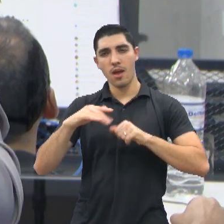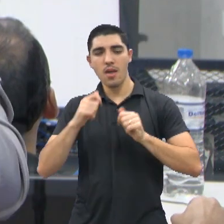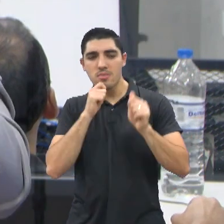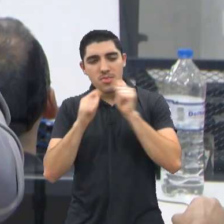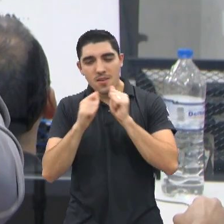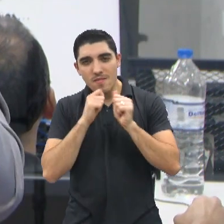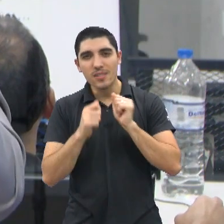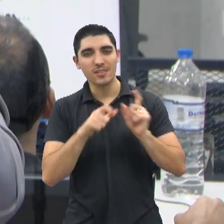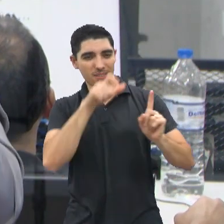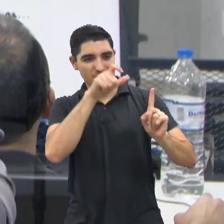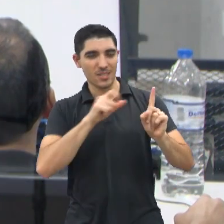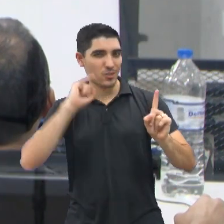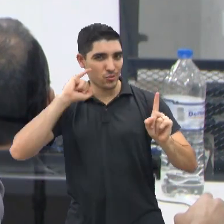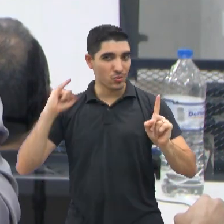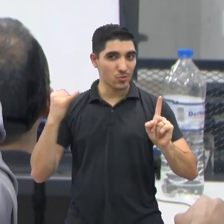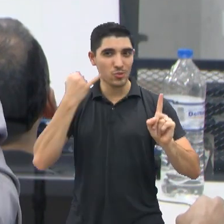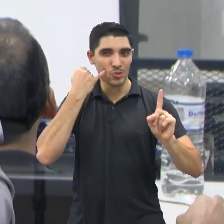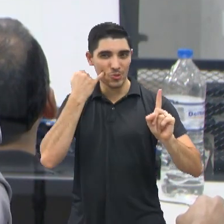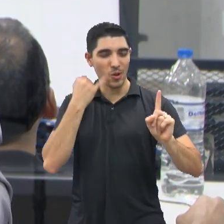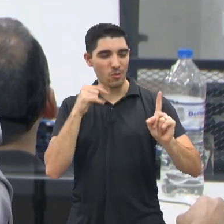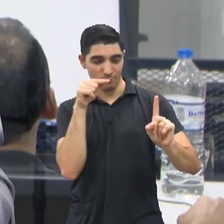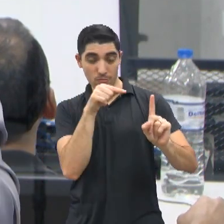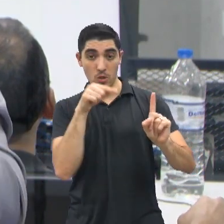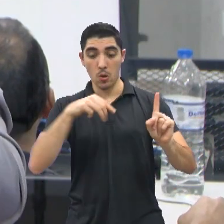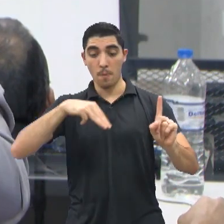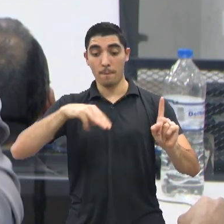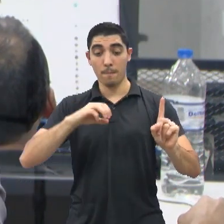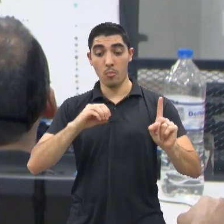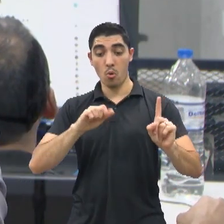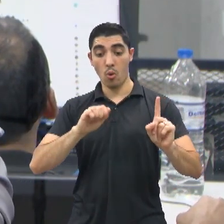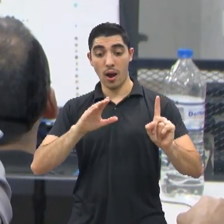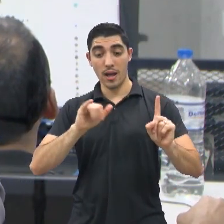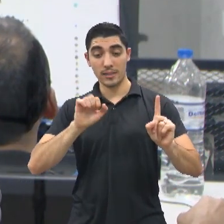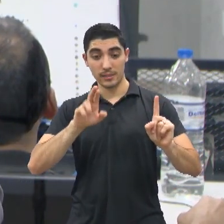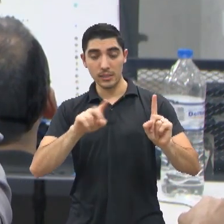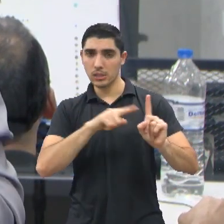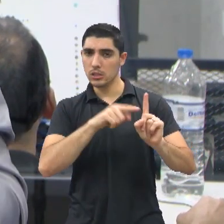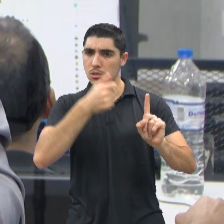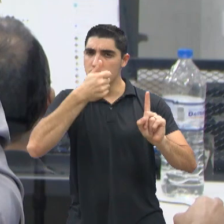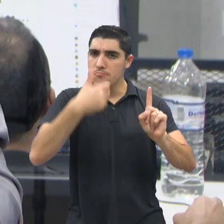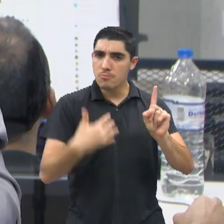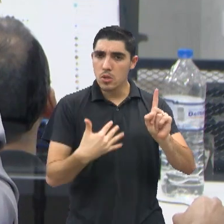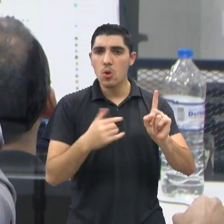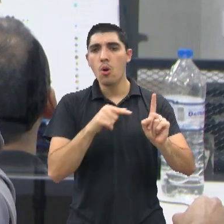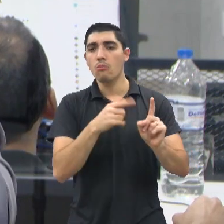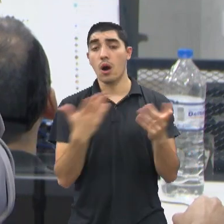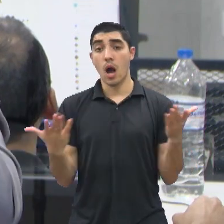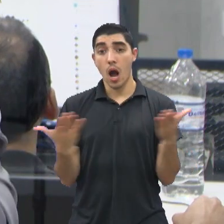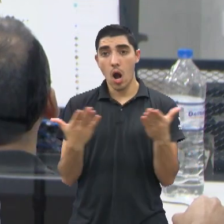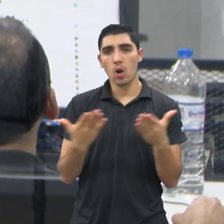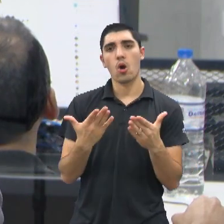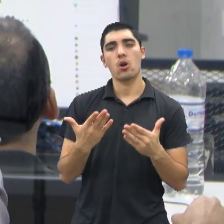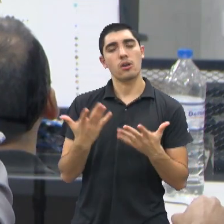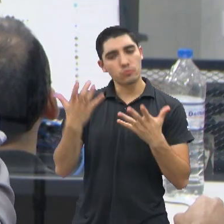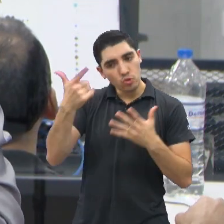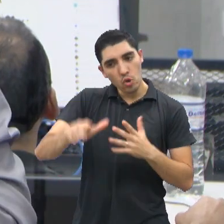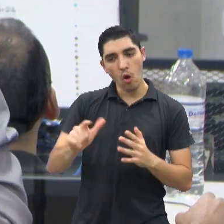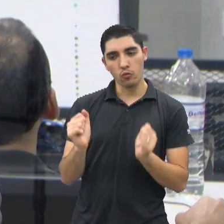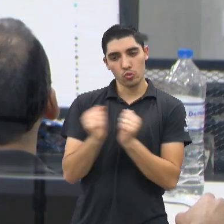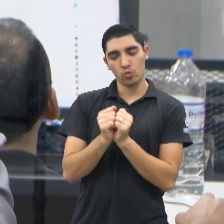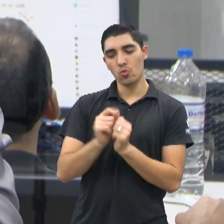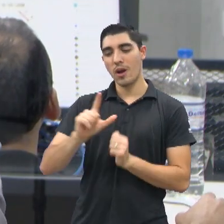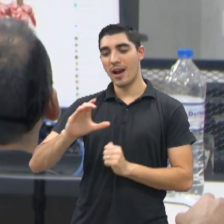repórter João Delfino morce Júnior comentou sobre a expectativa de repetir a parceria com caé Cunha